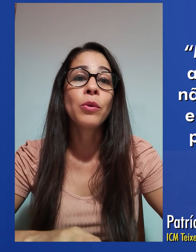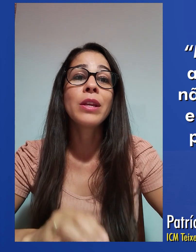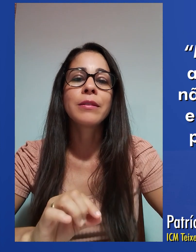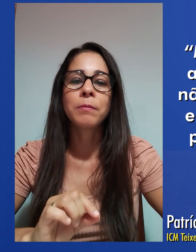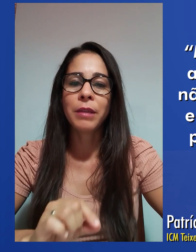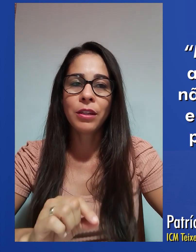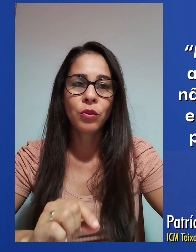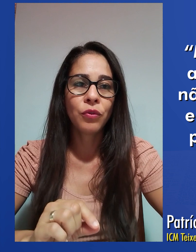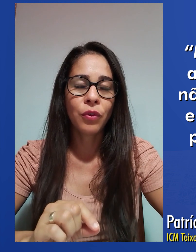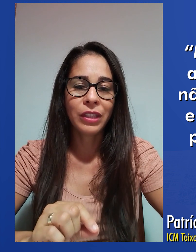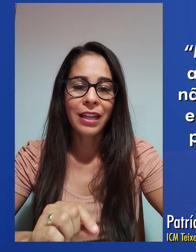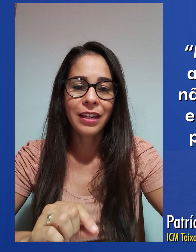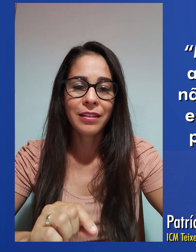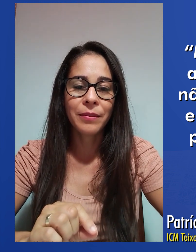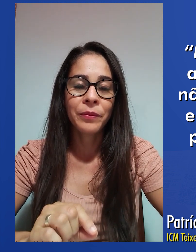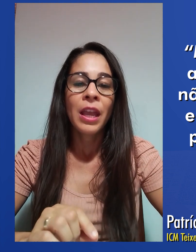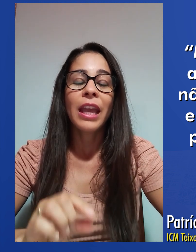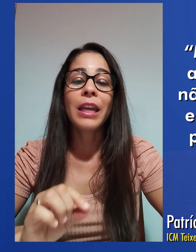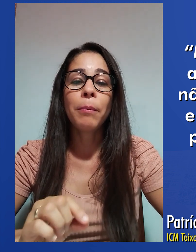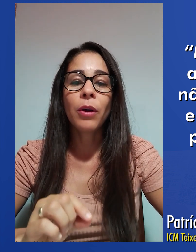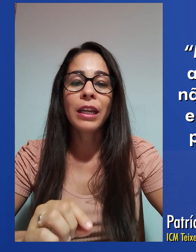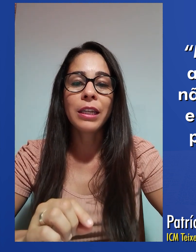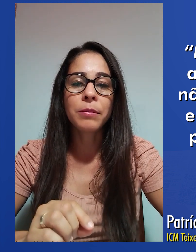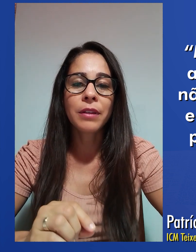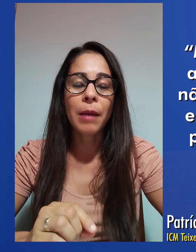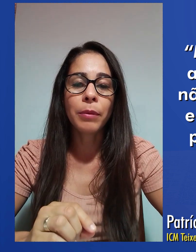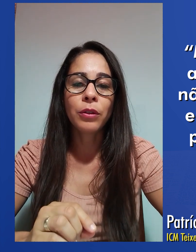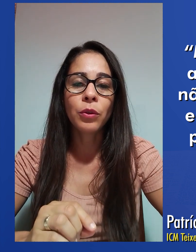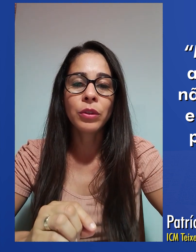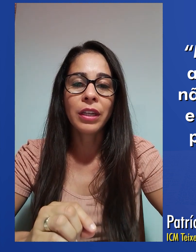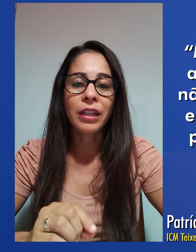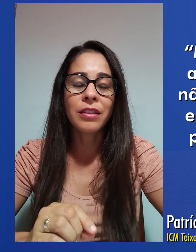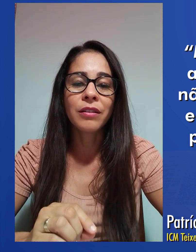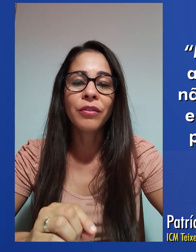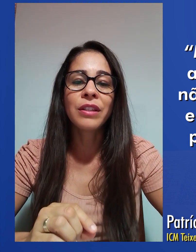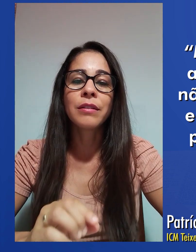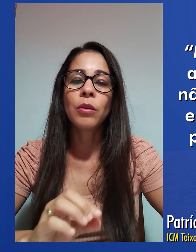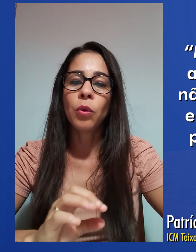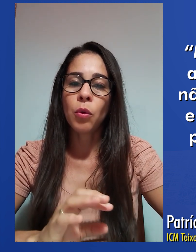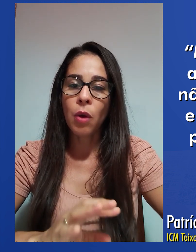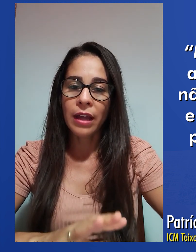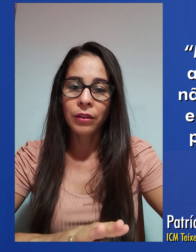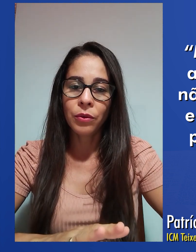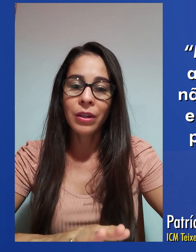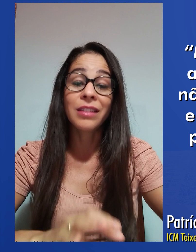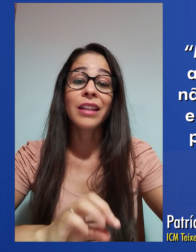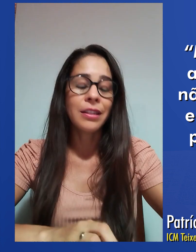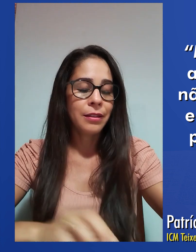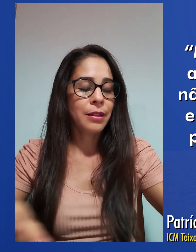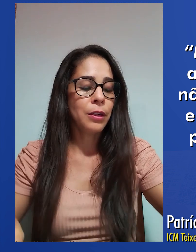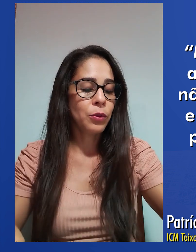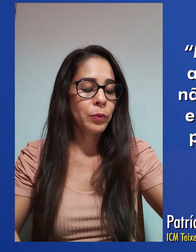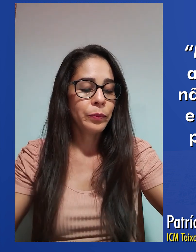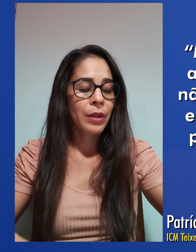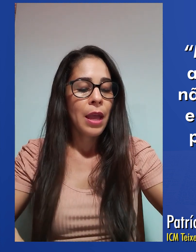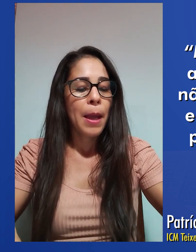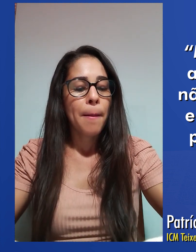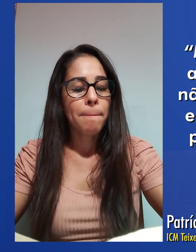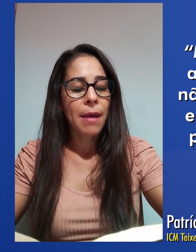Sardes era o espírito de fortaleza. Em Apocalipse capítulo 3, versículo 4, está